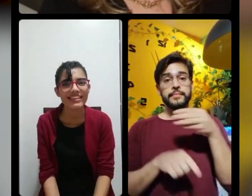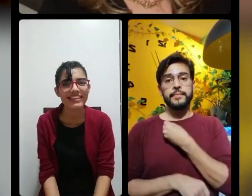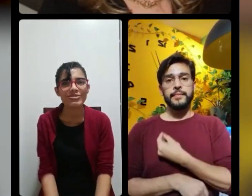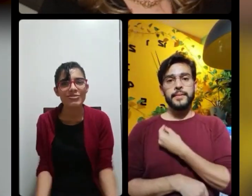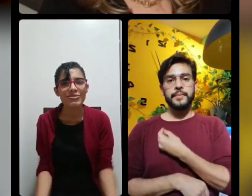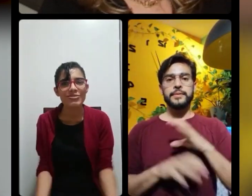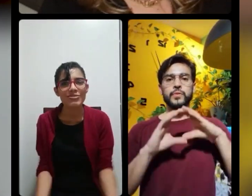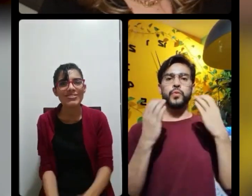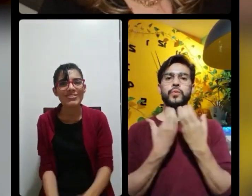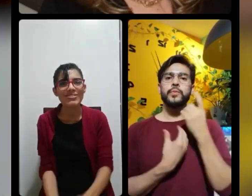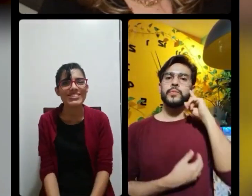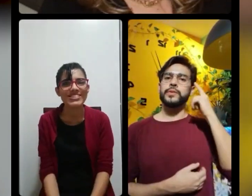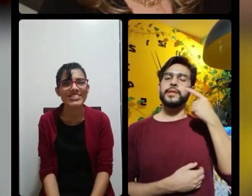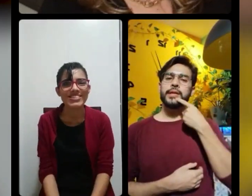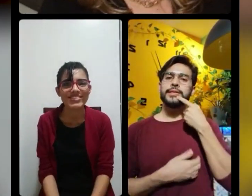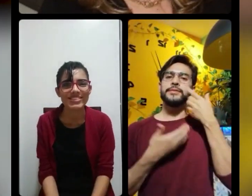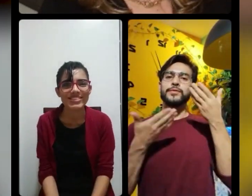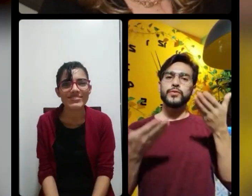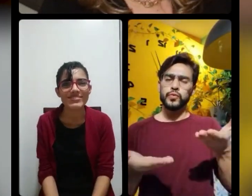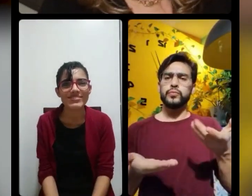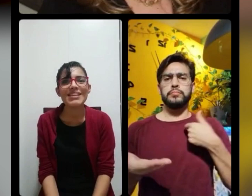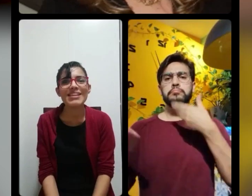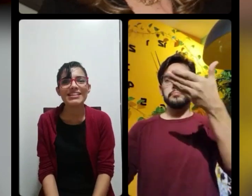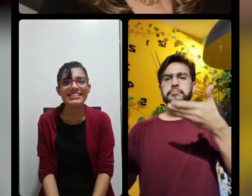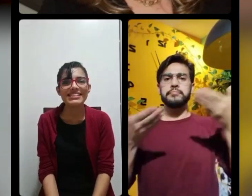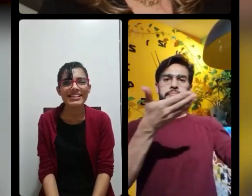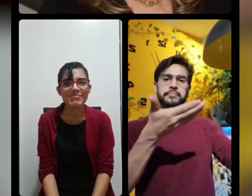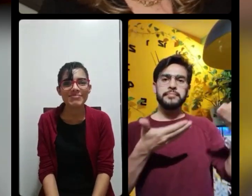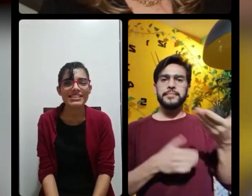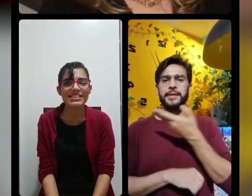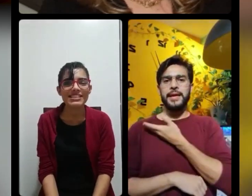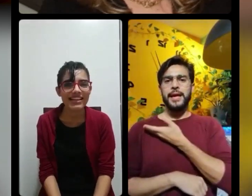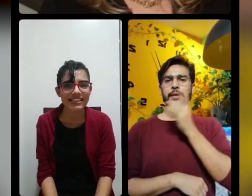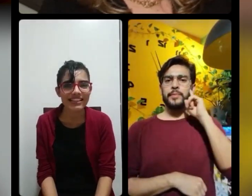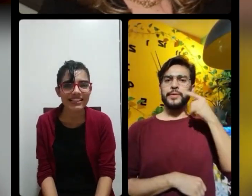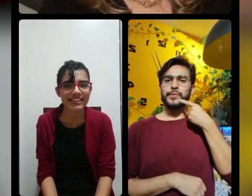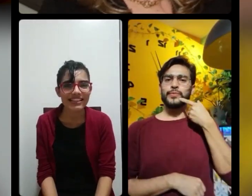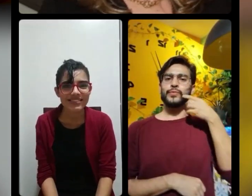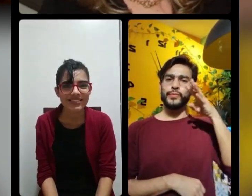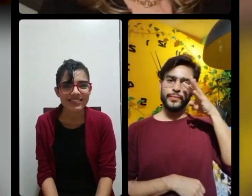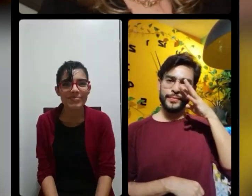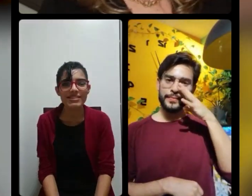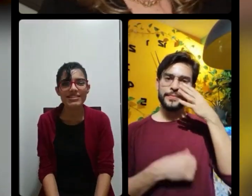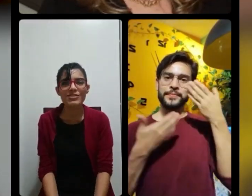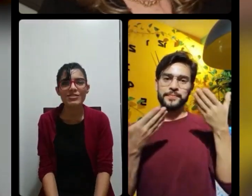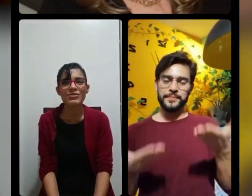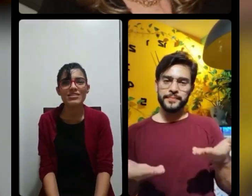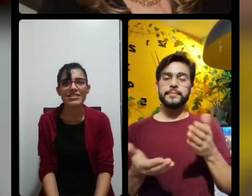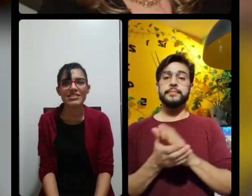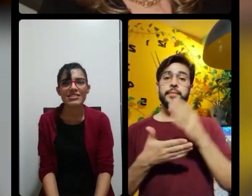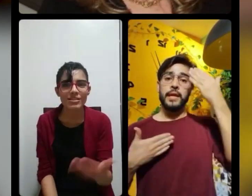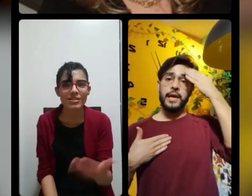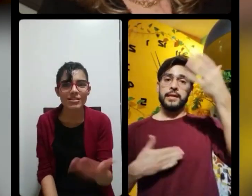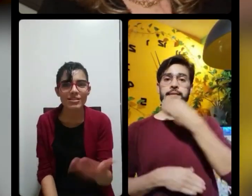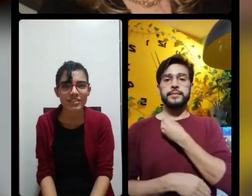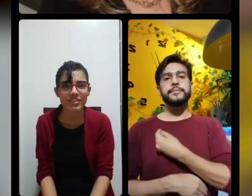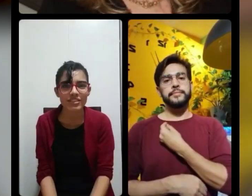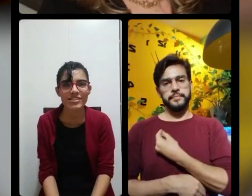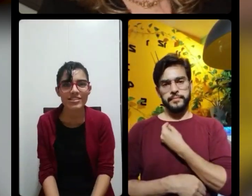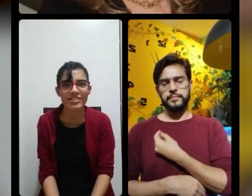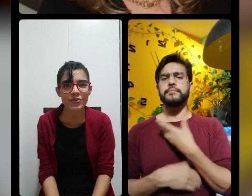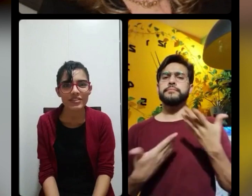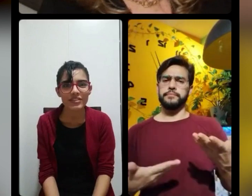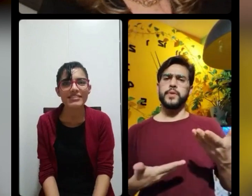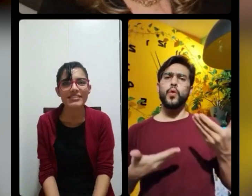na live. Convidei alguns amigos surdos para estarem presentes. Agradeço a presença de todos vocês. Agradeço o convite